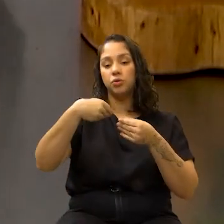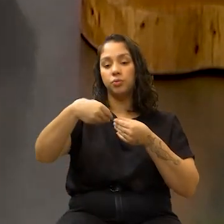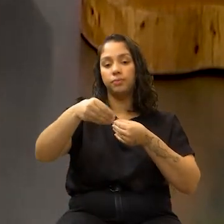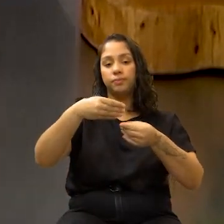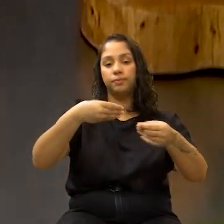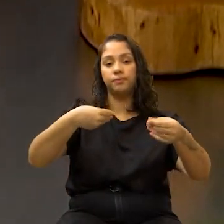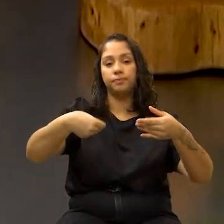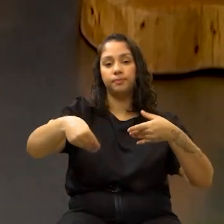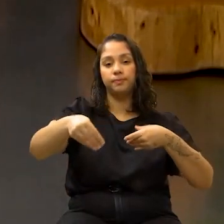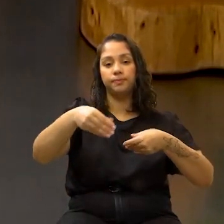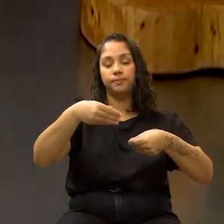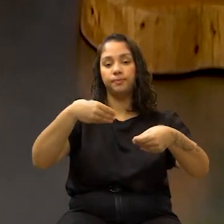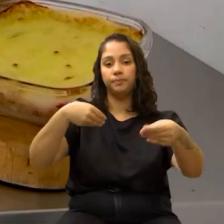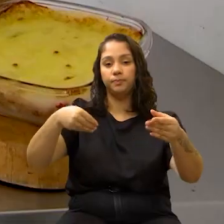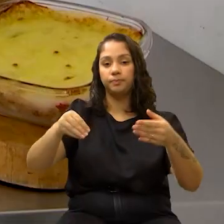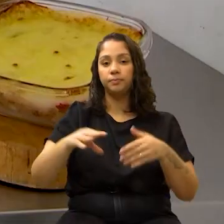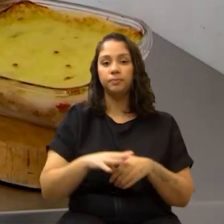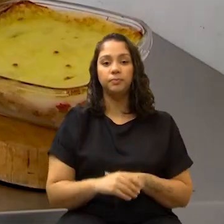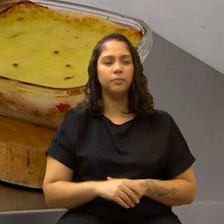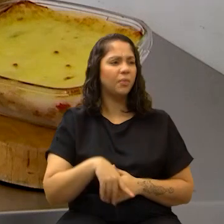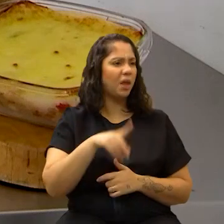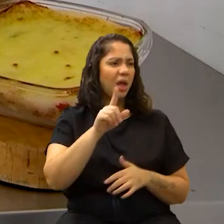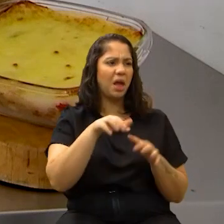finaliza com a mussarela.